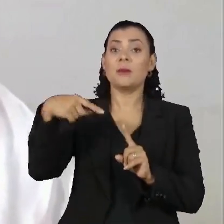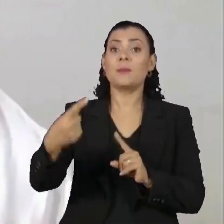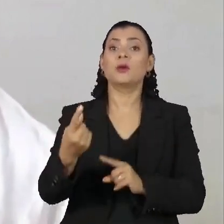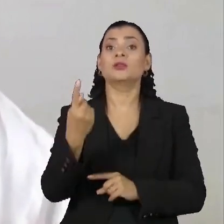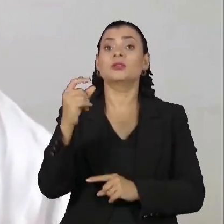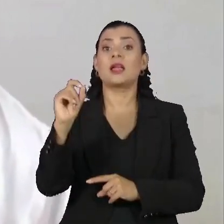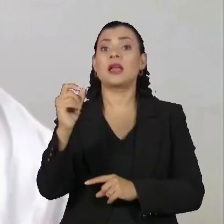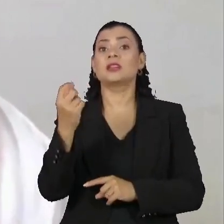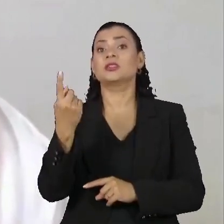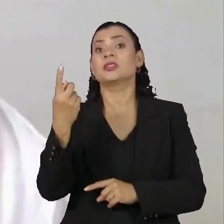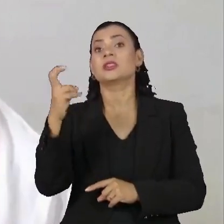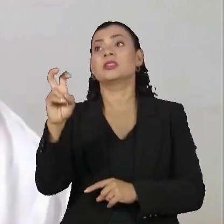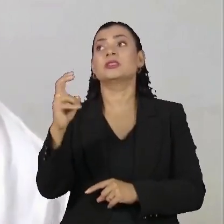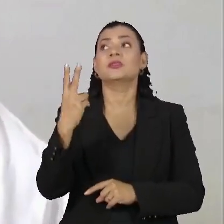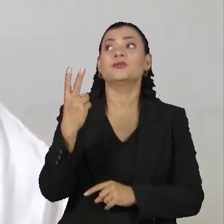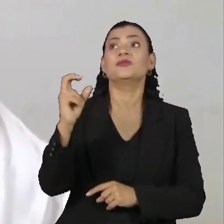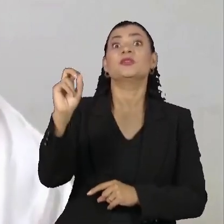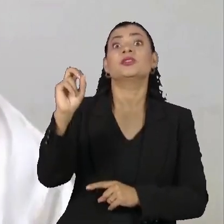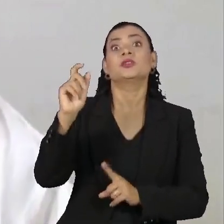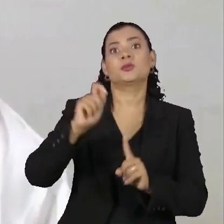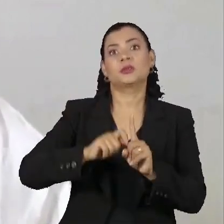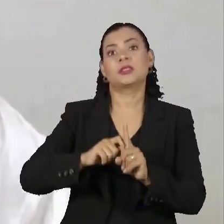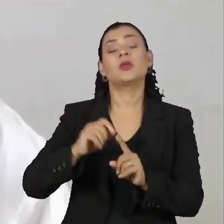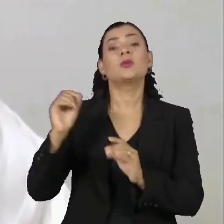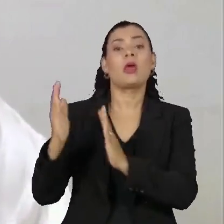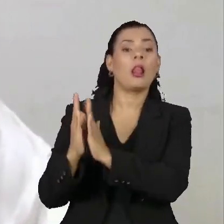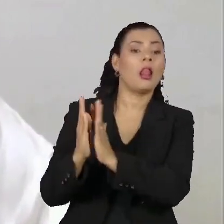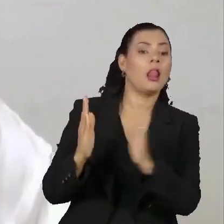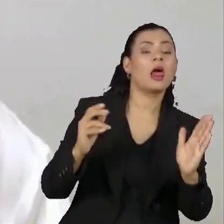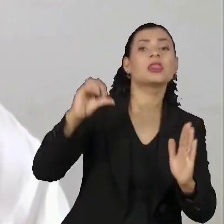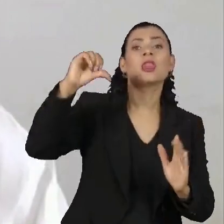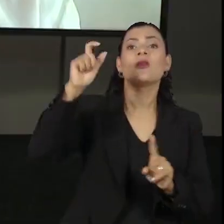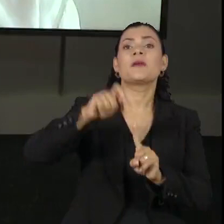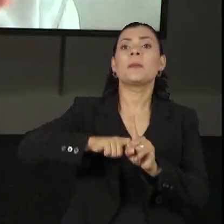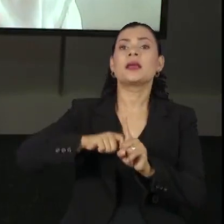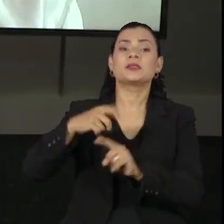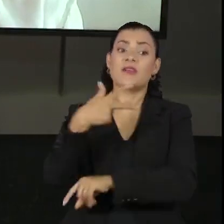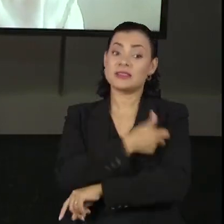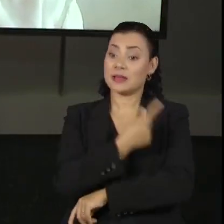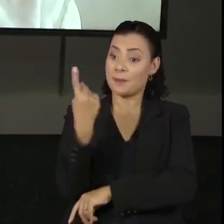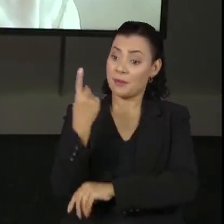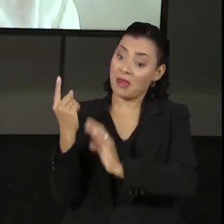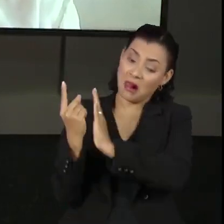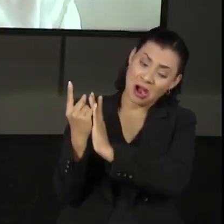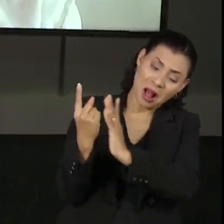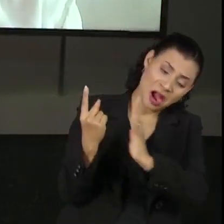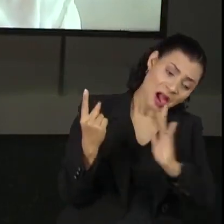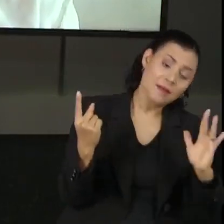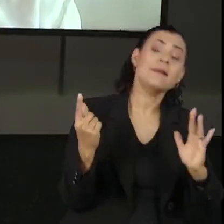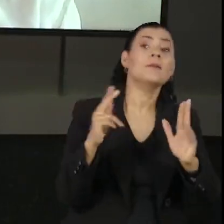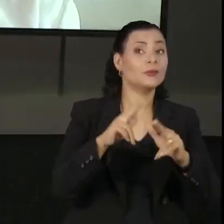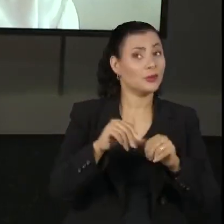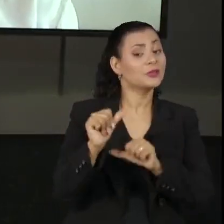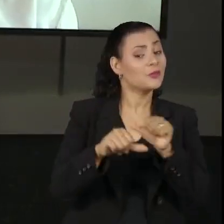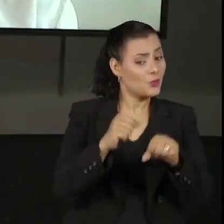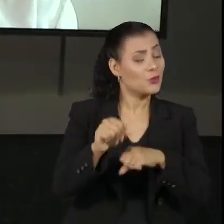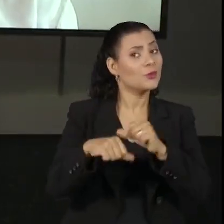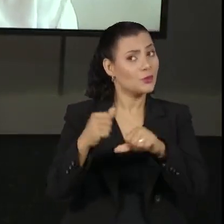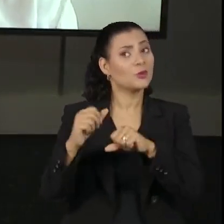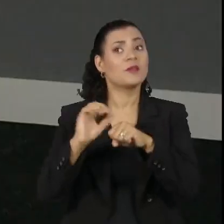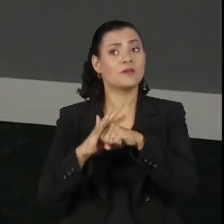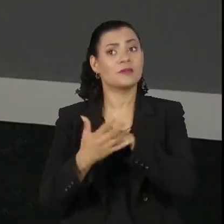15%, 20% no nono mês pós-vacina. Então, a gente ainda precisa tomar muito cuidado com o que está acontecendo com o vírus e com a imunidade